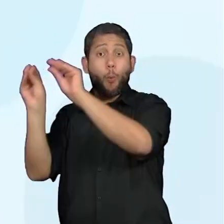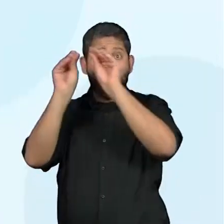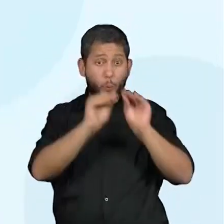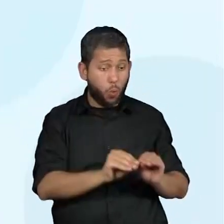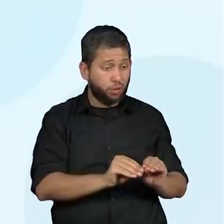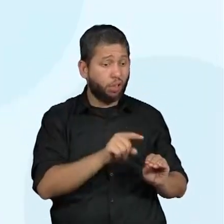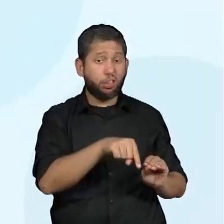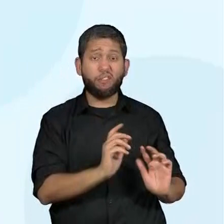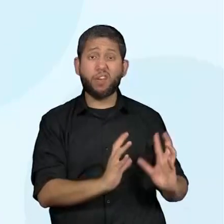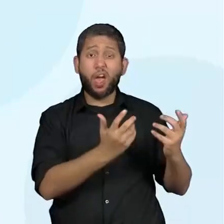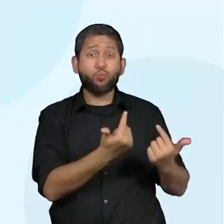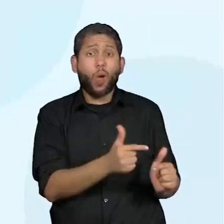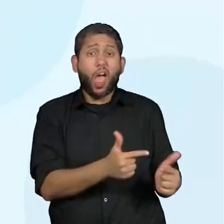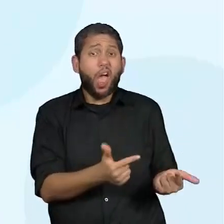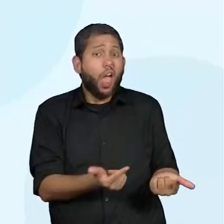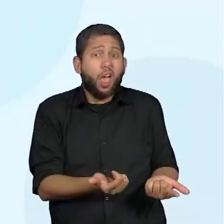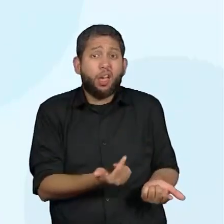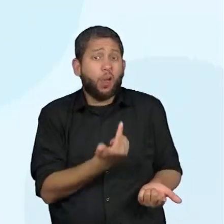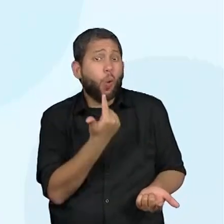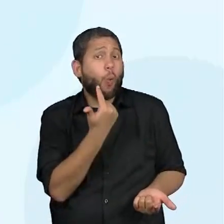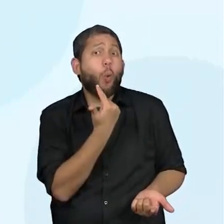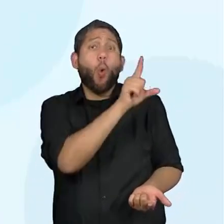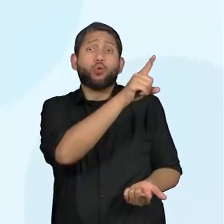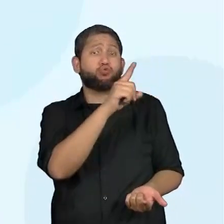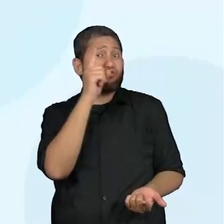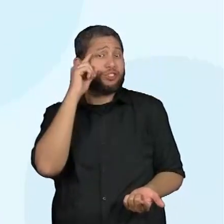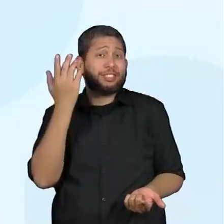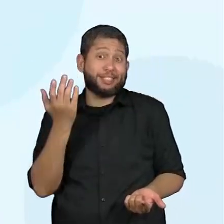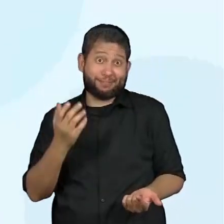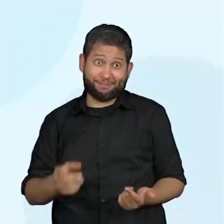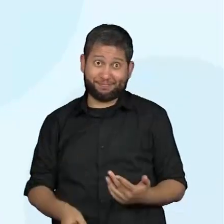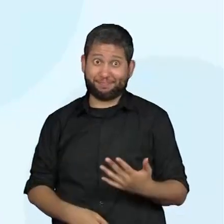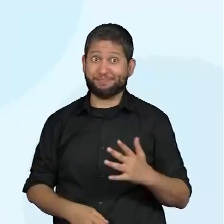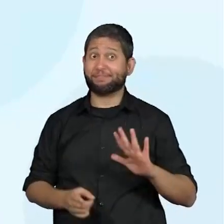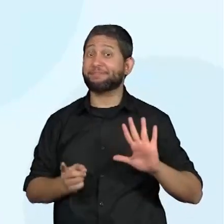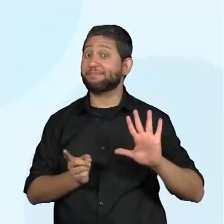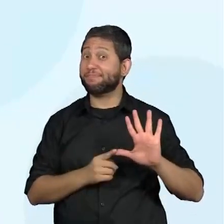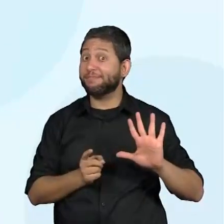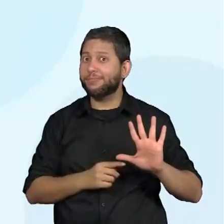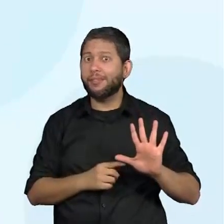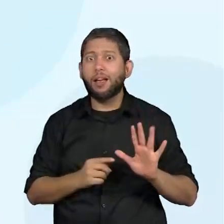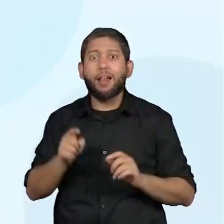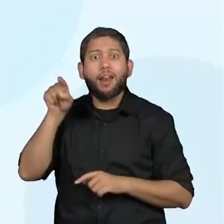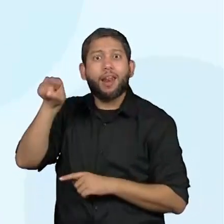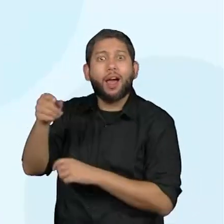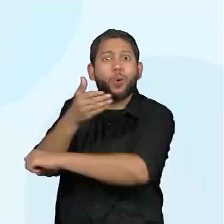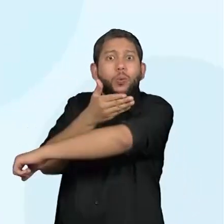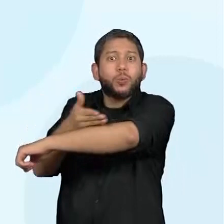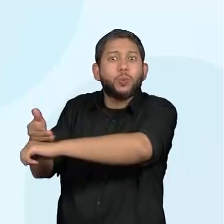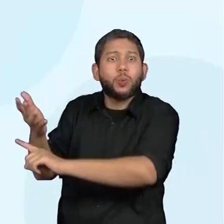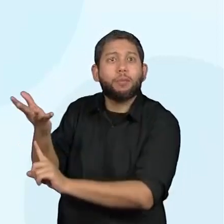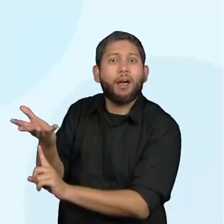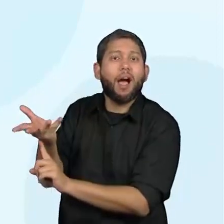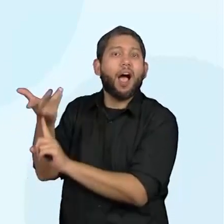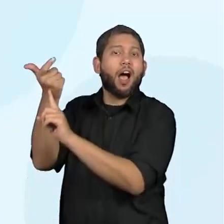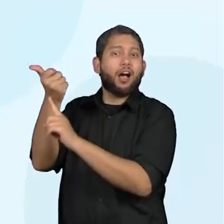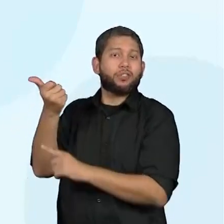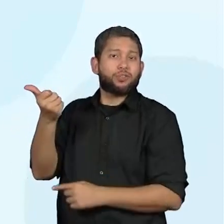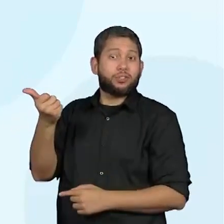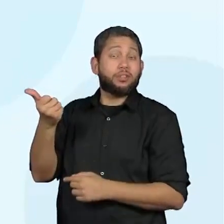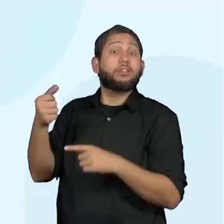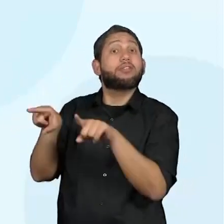comemorado tanto. Então, você traz também as festividades, a arte de cada cultura e também,